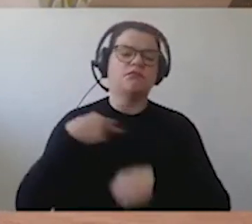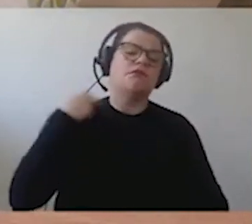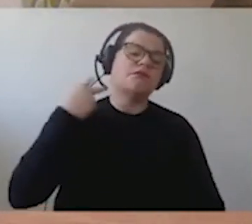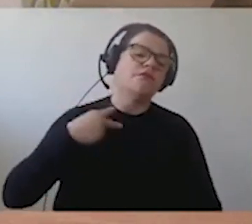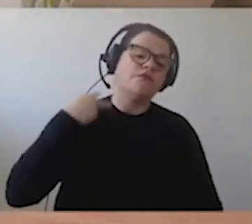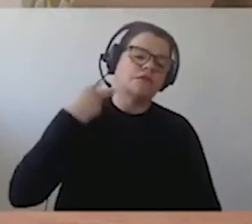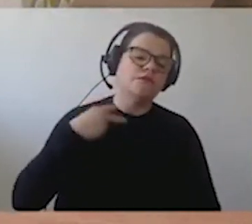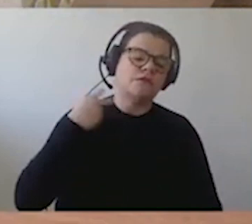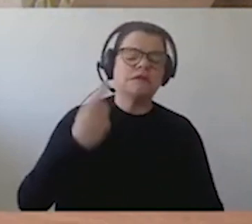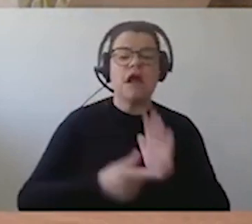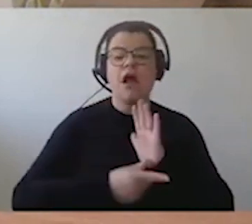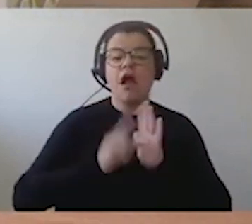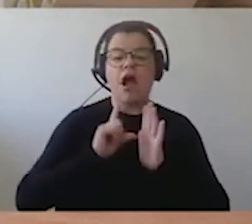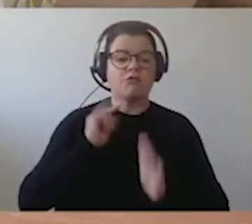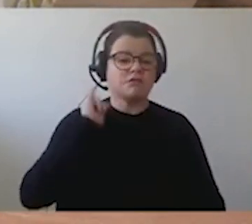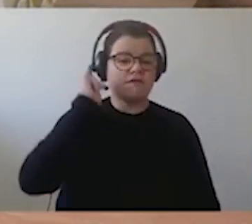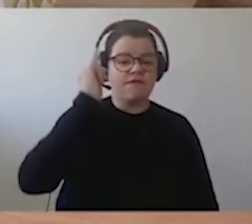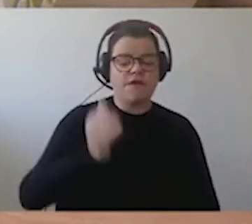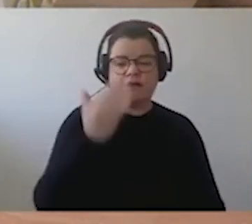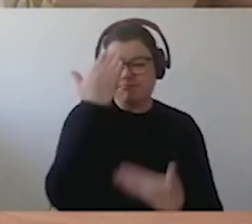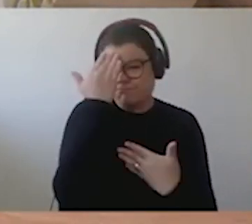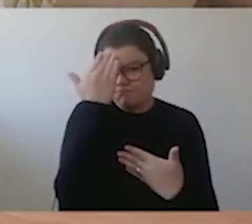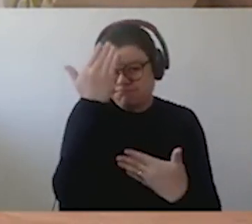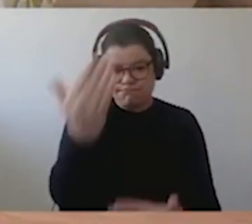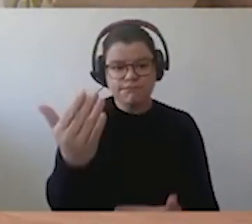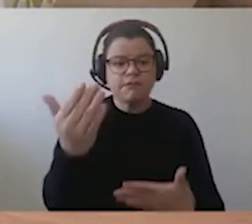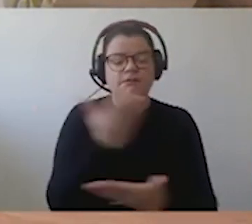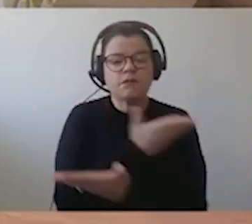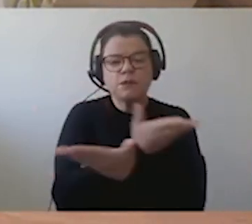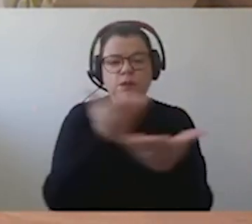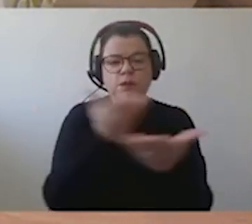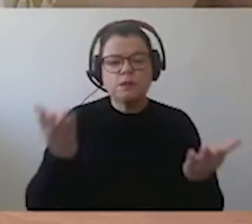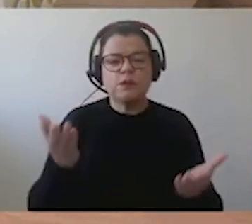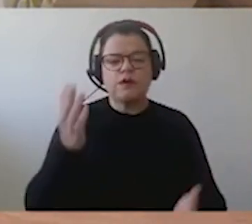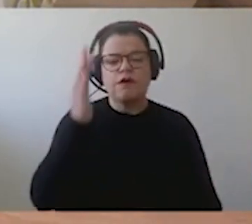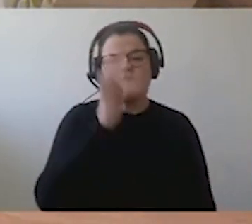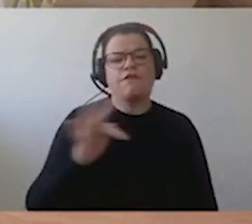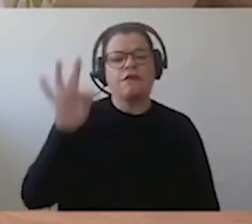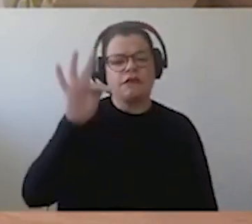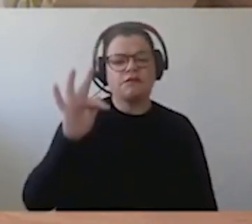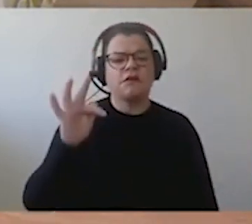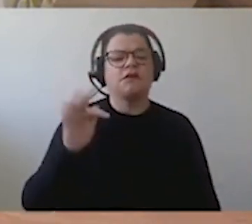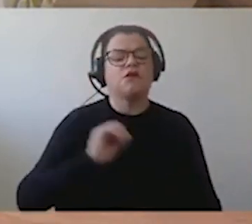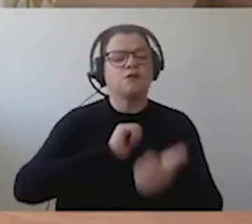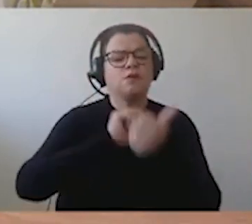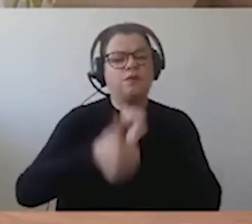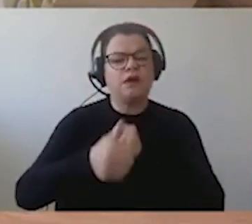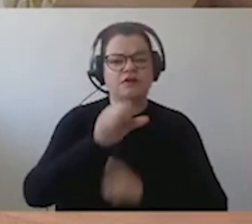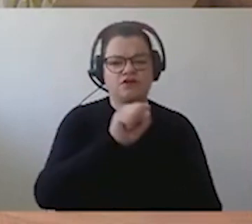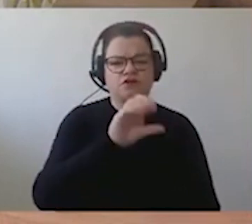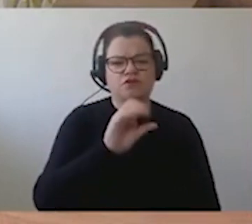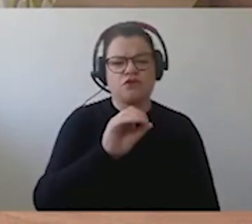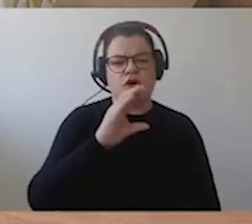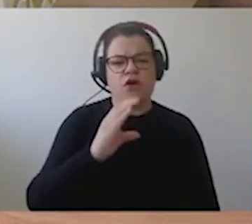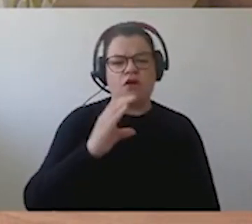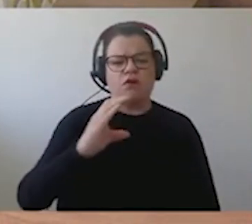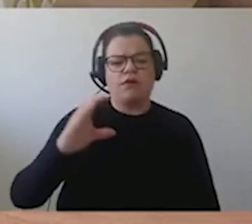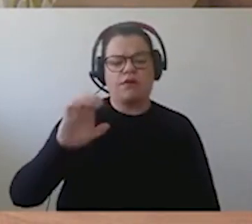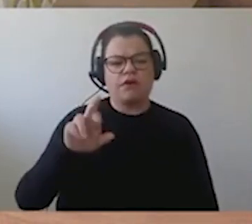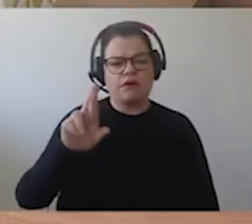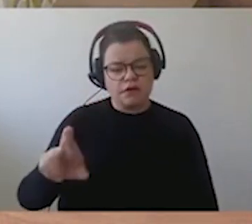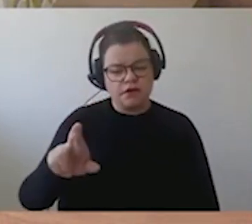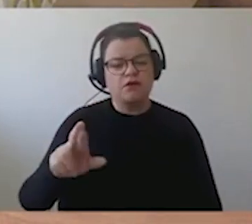minha fala aqui que quero agradecer ao pessoal da Federação Paranaense de Sócrates society que ontem fez um jogo festivo Entregou